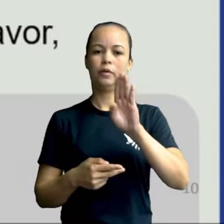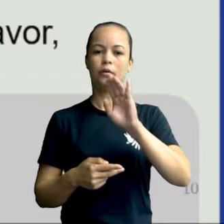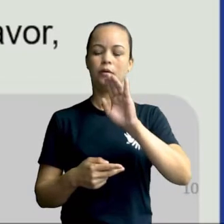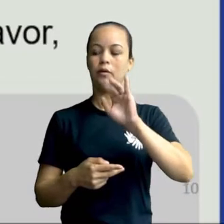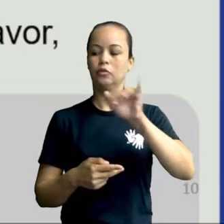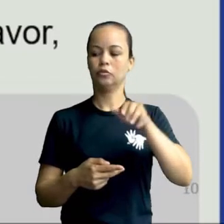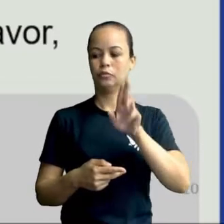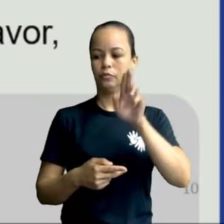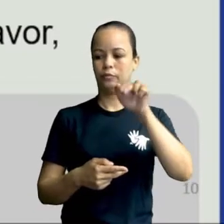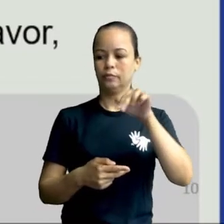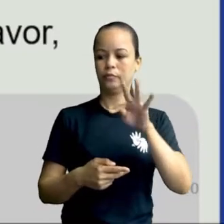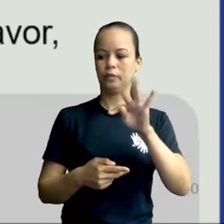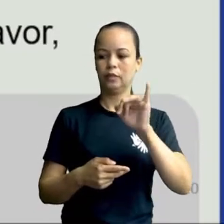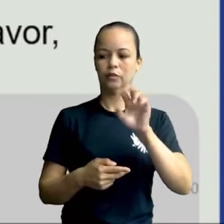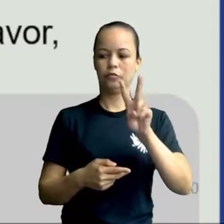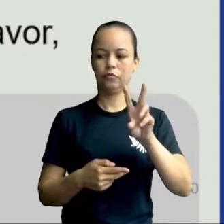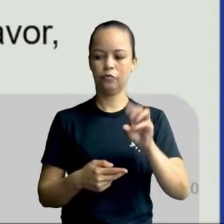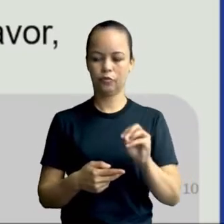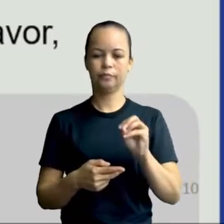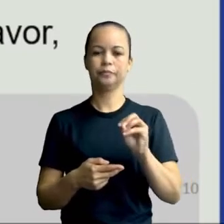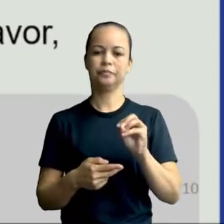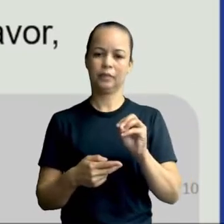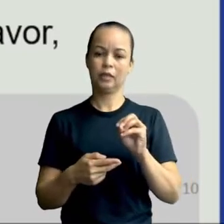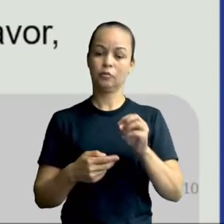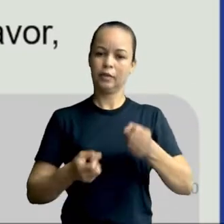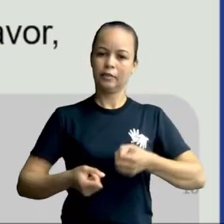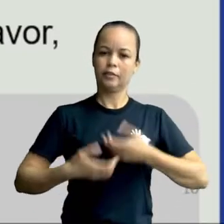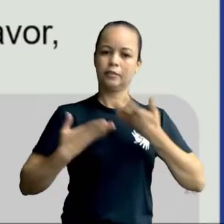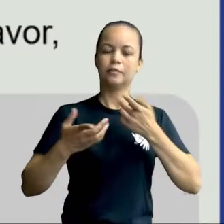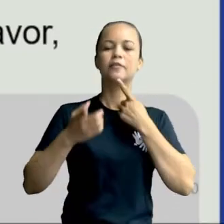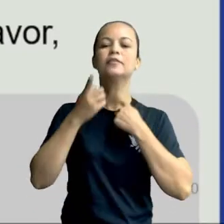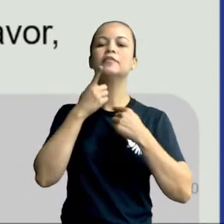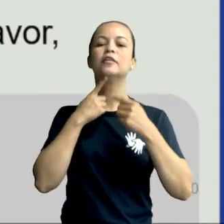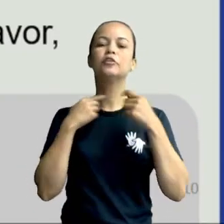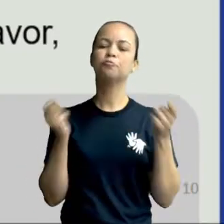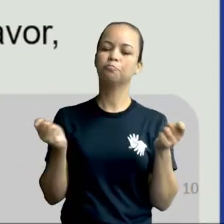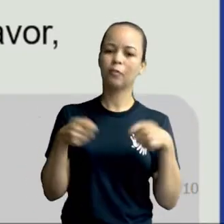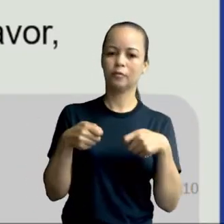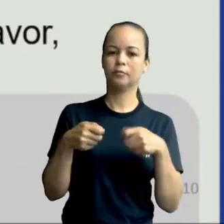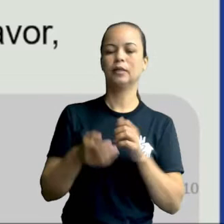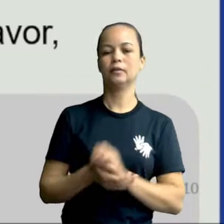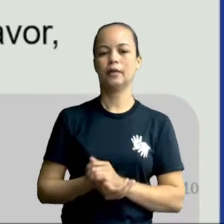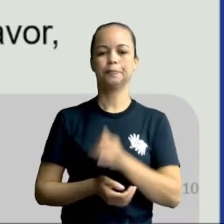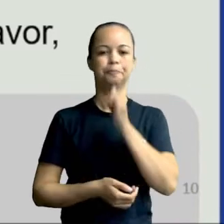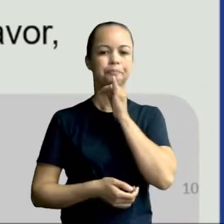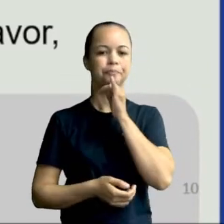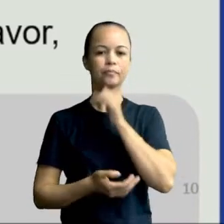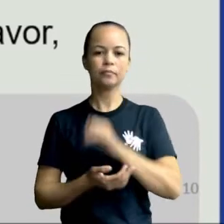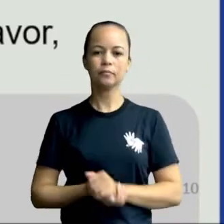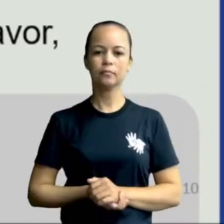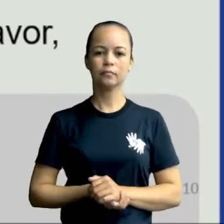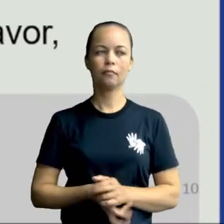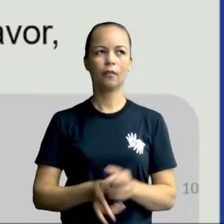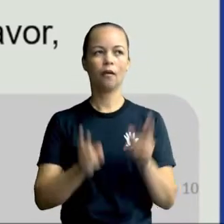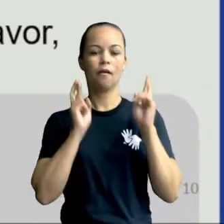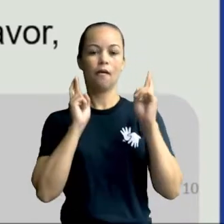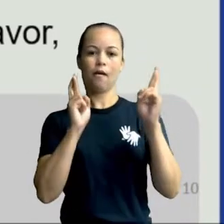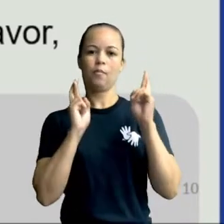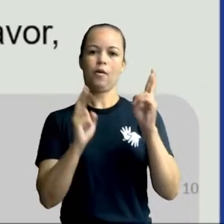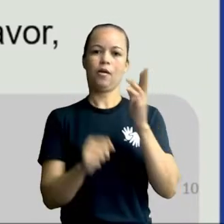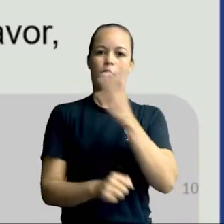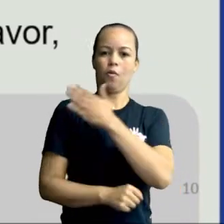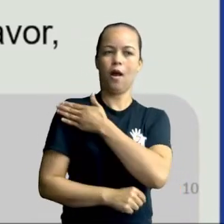subjuntivo, que expressa desejos e possibilidades. Exemplo, tomara que o